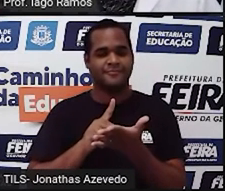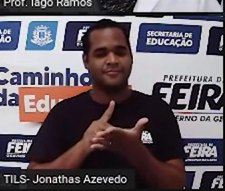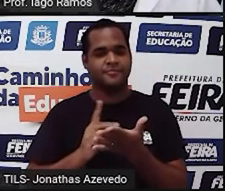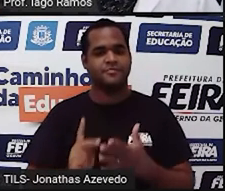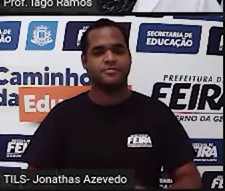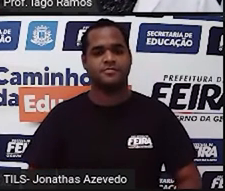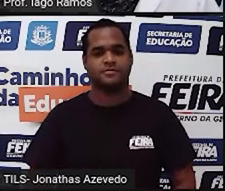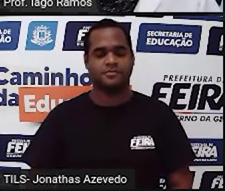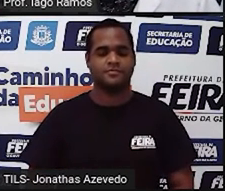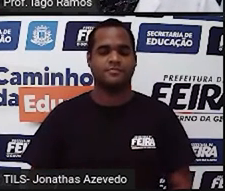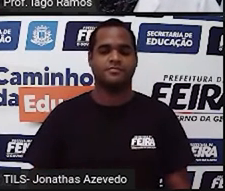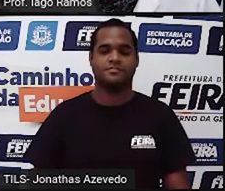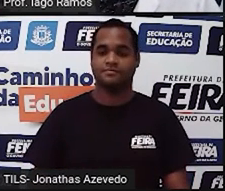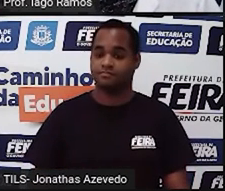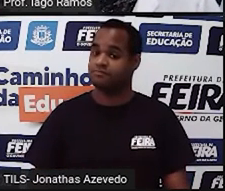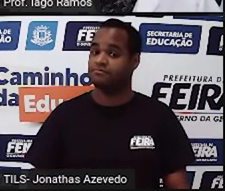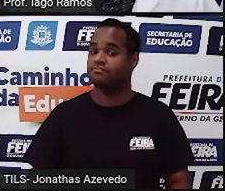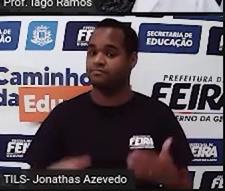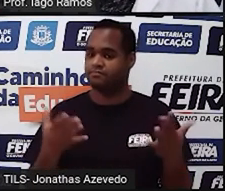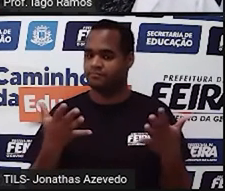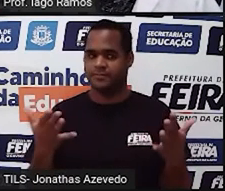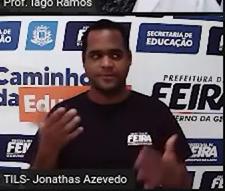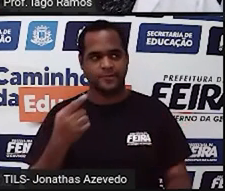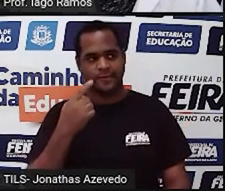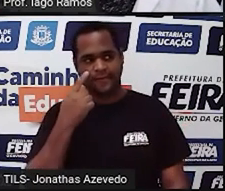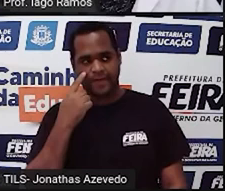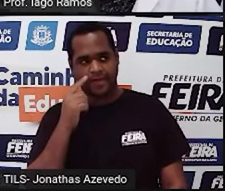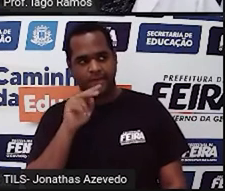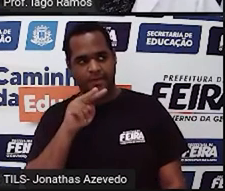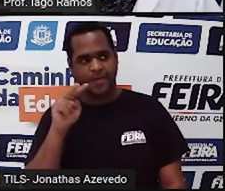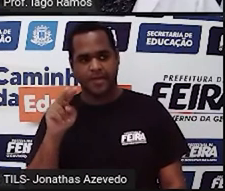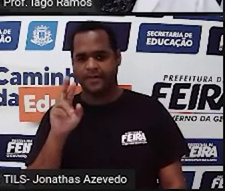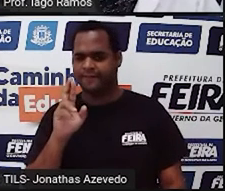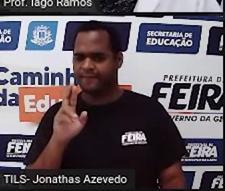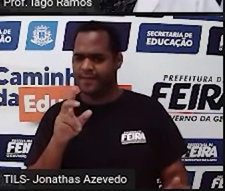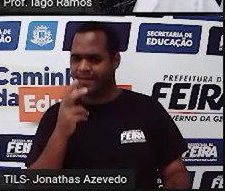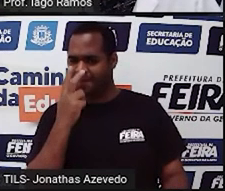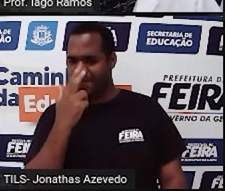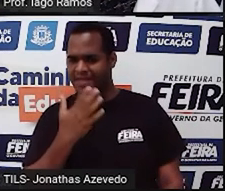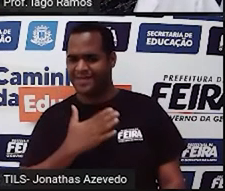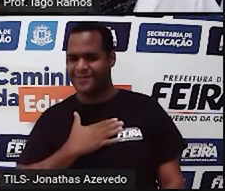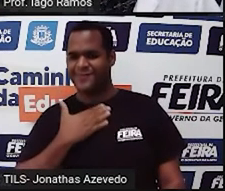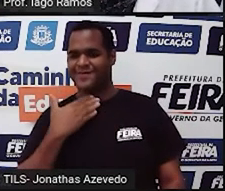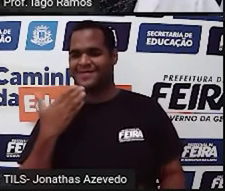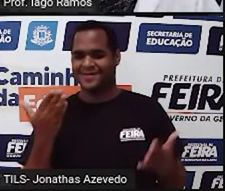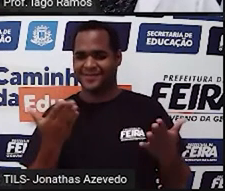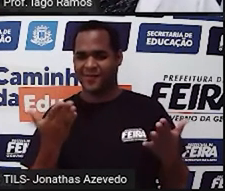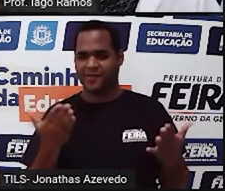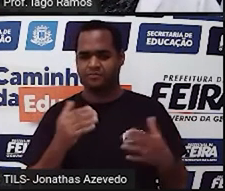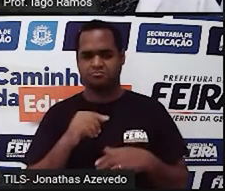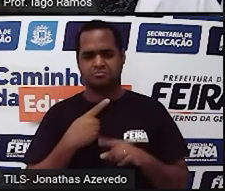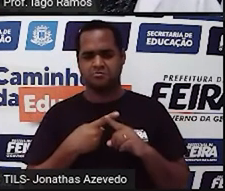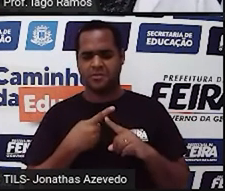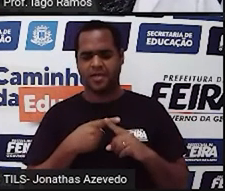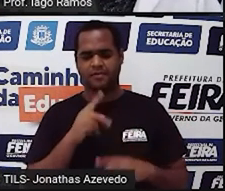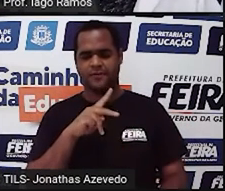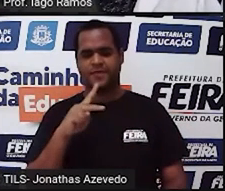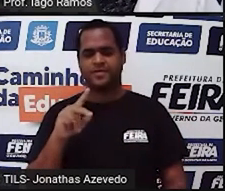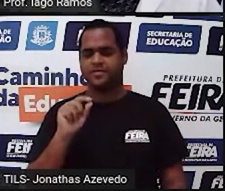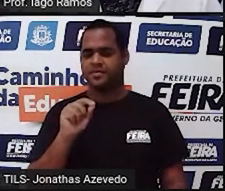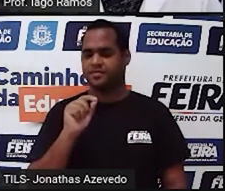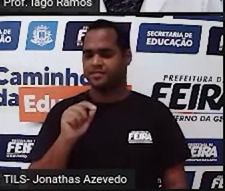e aí agora Talvez você tenha se espantado um pouquinho porque professor